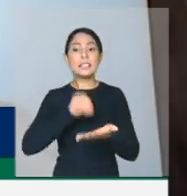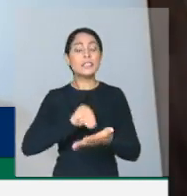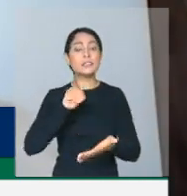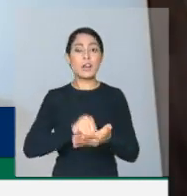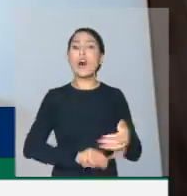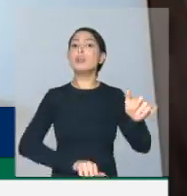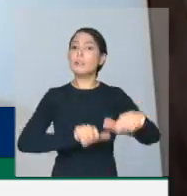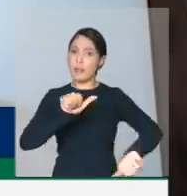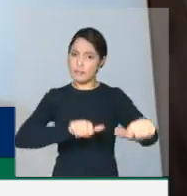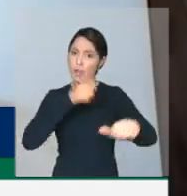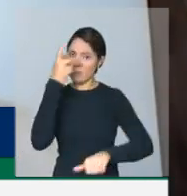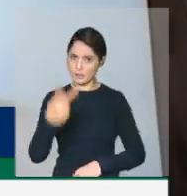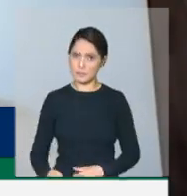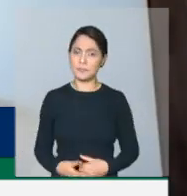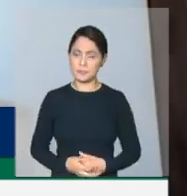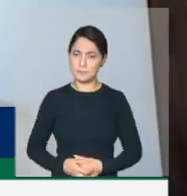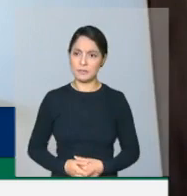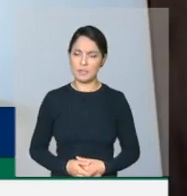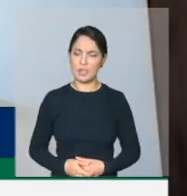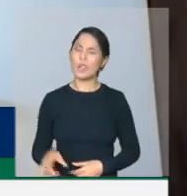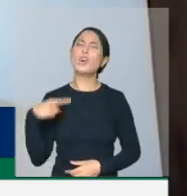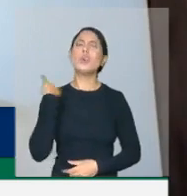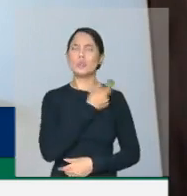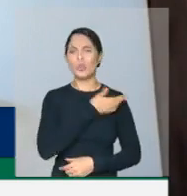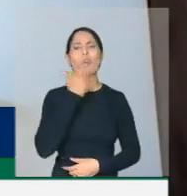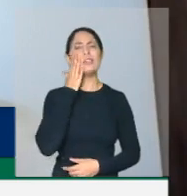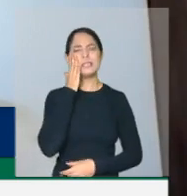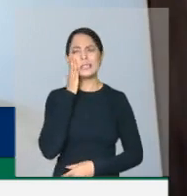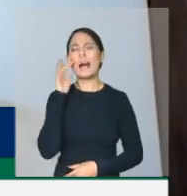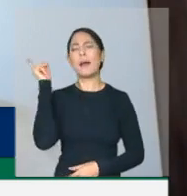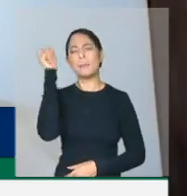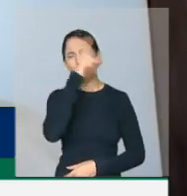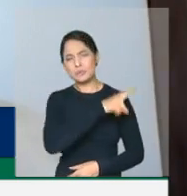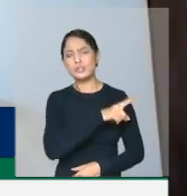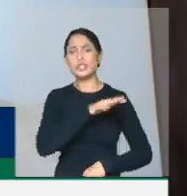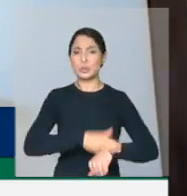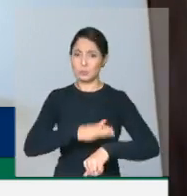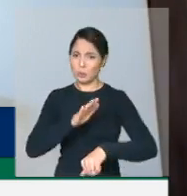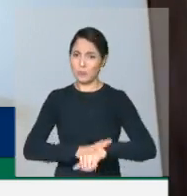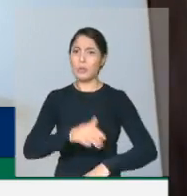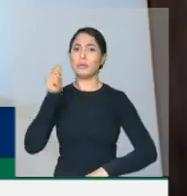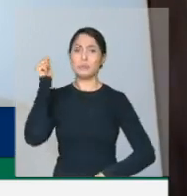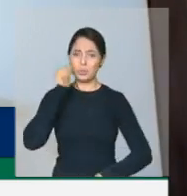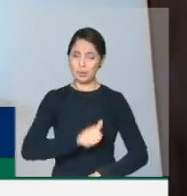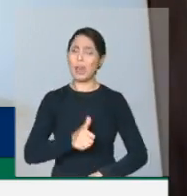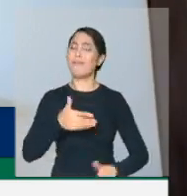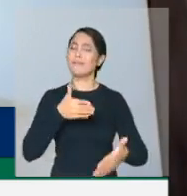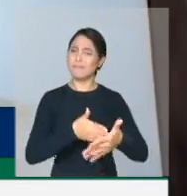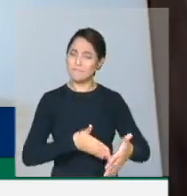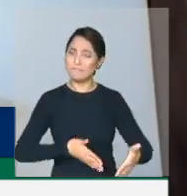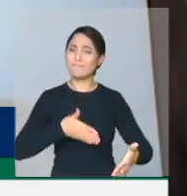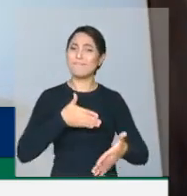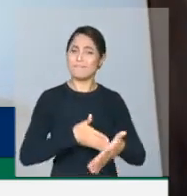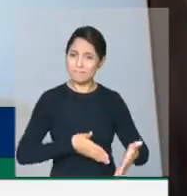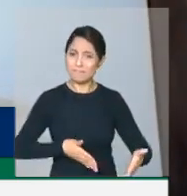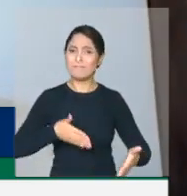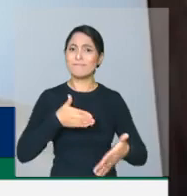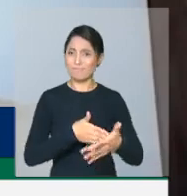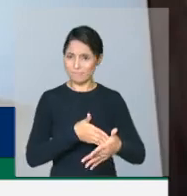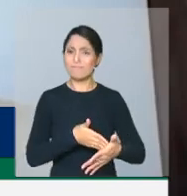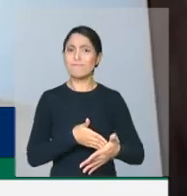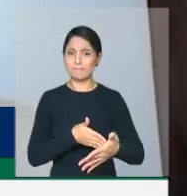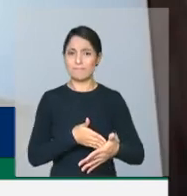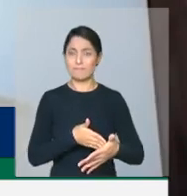veto. Entendemos que o caminho para barrar as dificuldades que as mulheres estão tendo com os pais que prestam